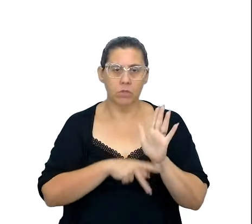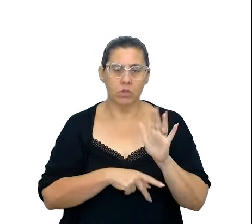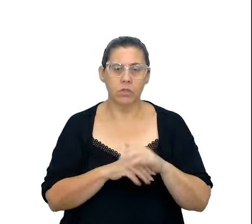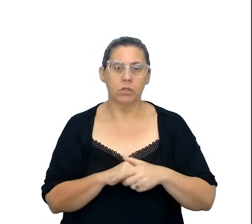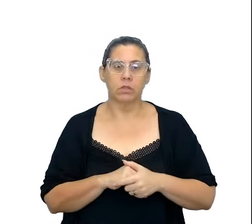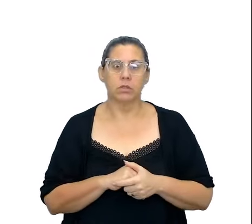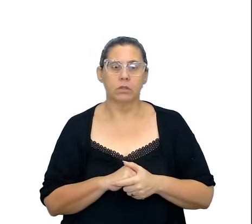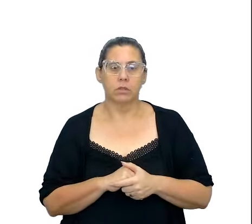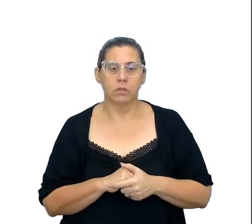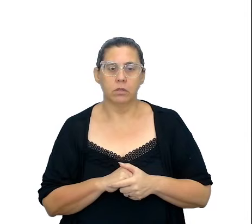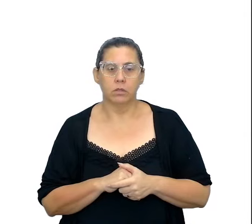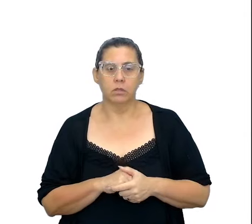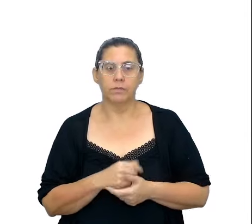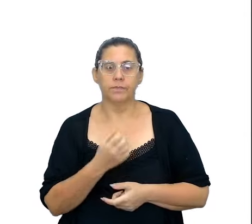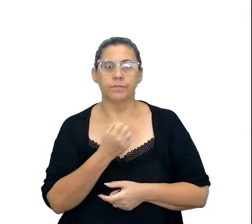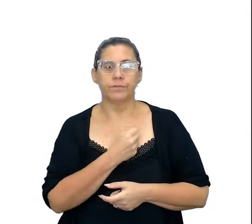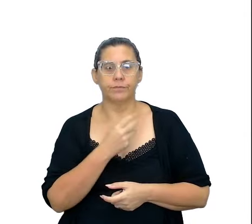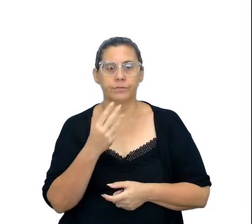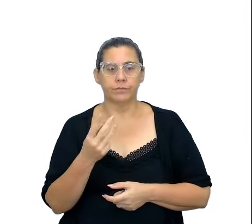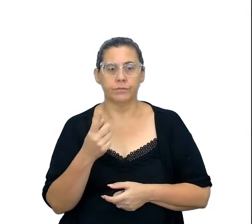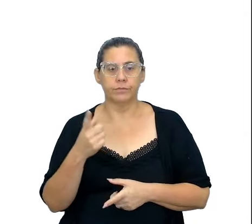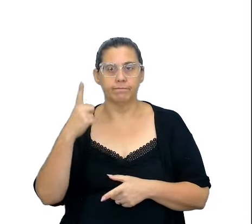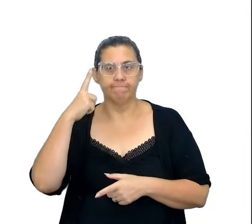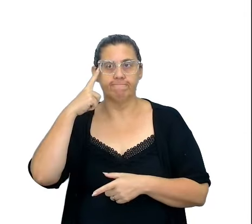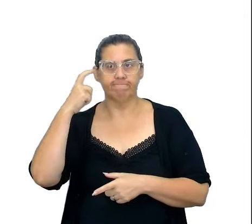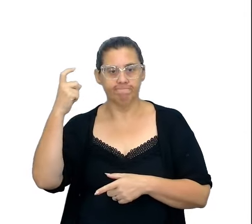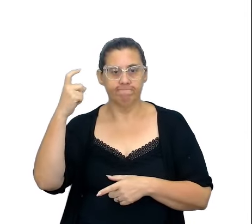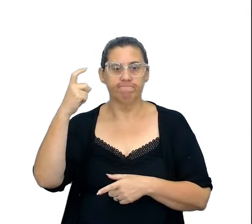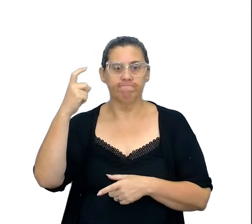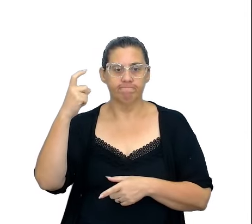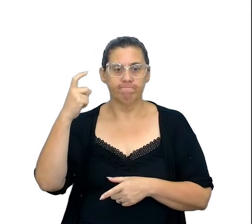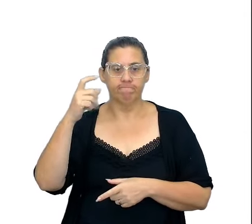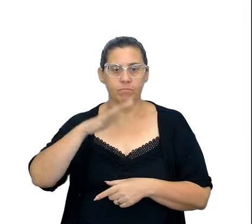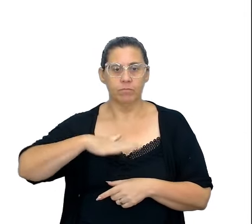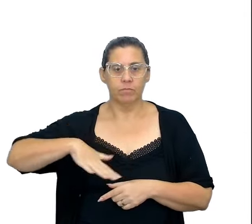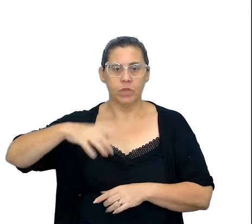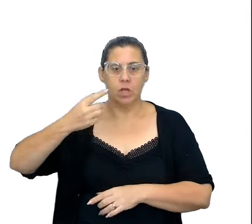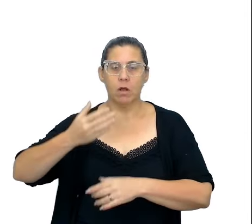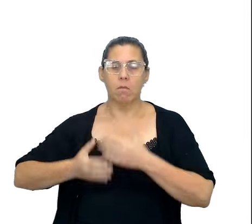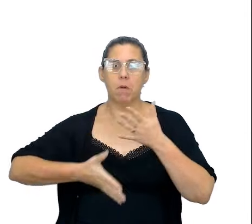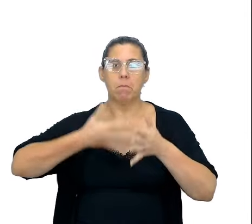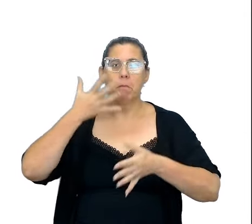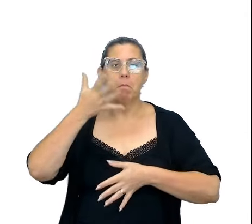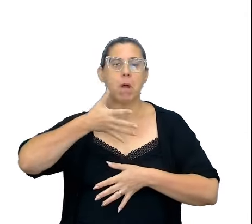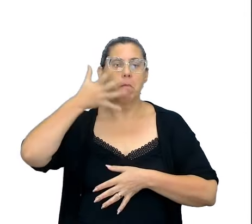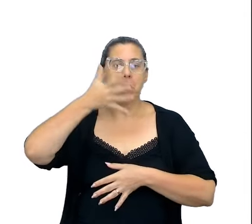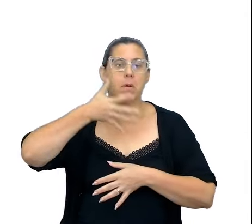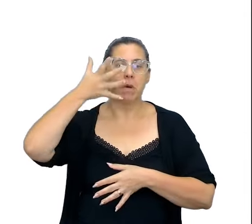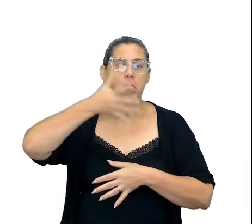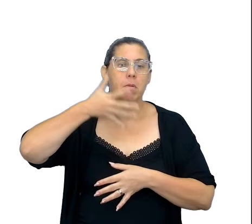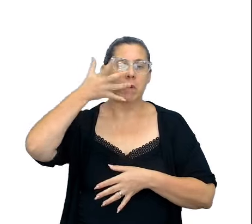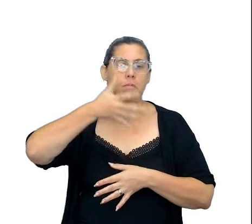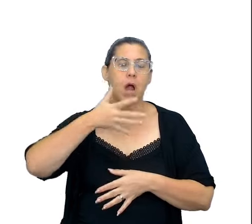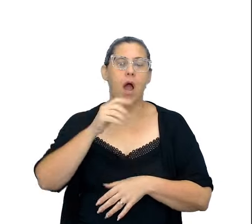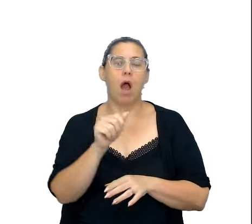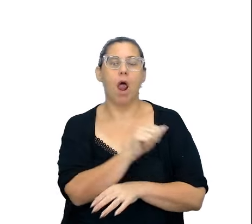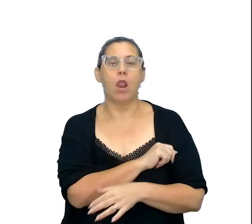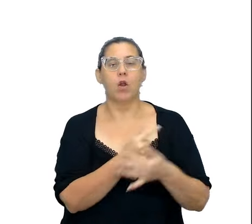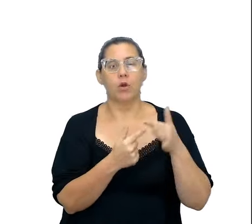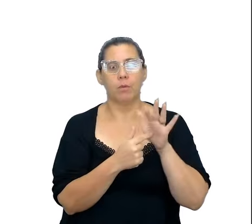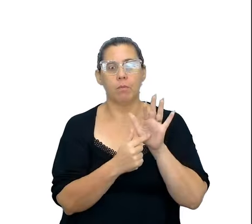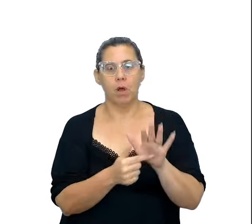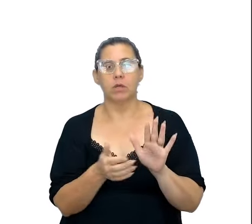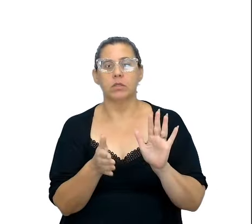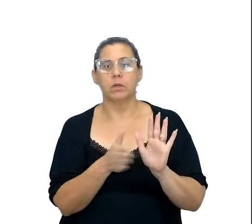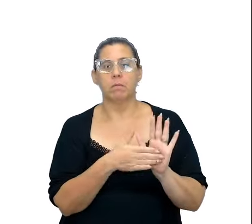tá? 3, a ideação. Espaço de fala e de escuta. Os estudantes apresentam ideias,